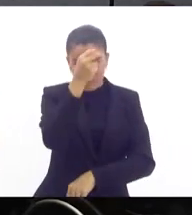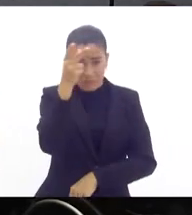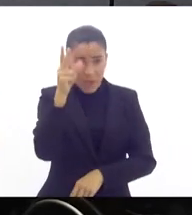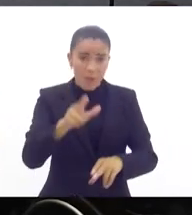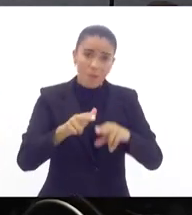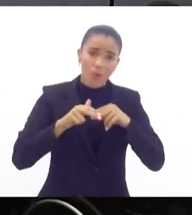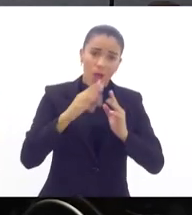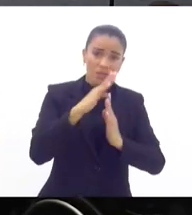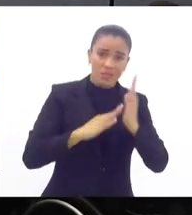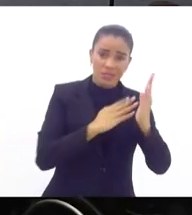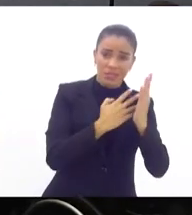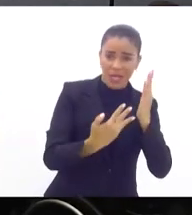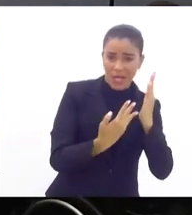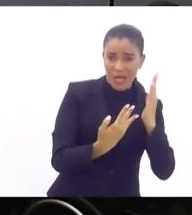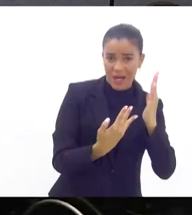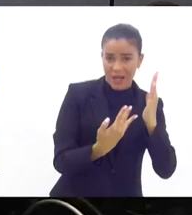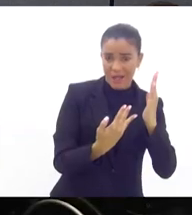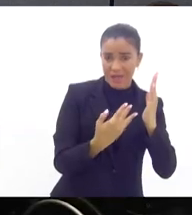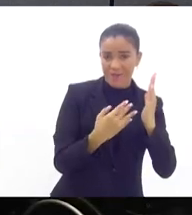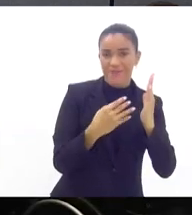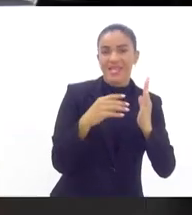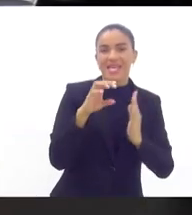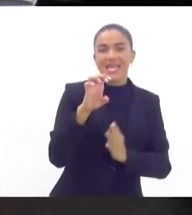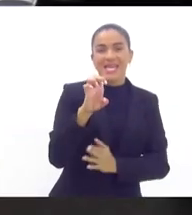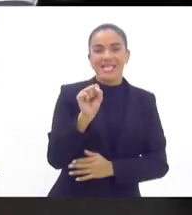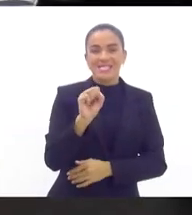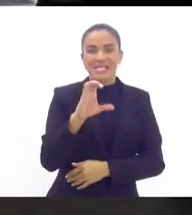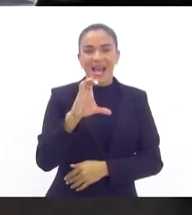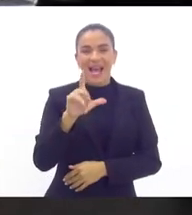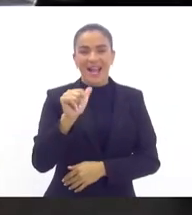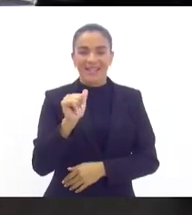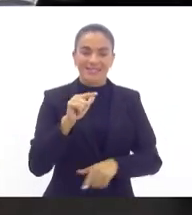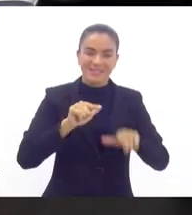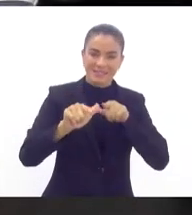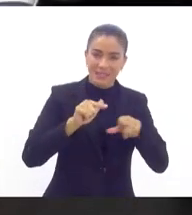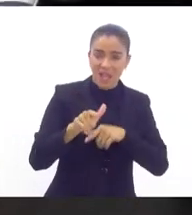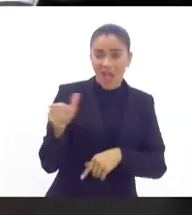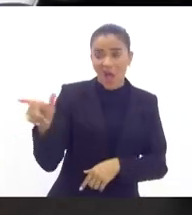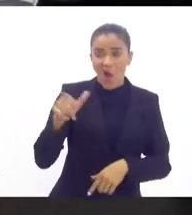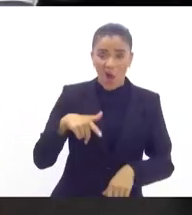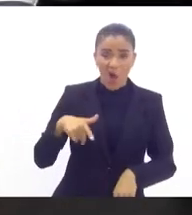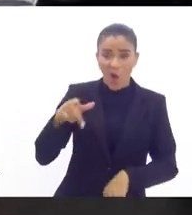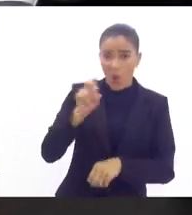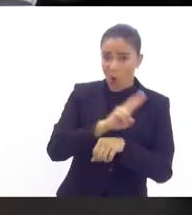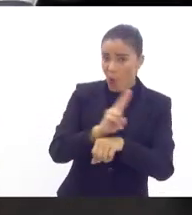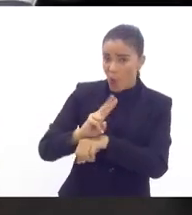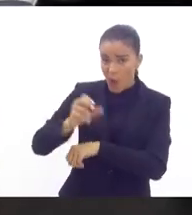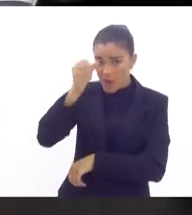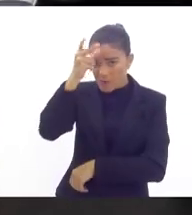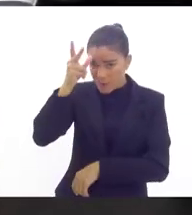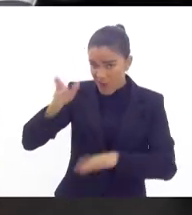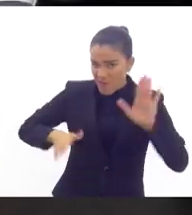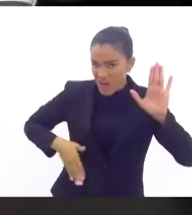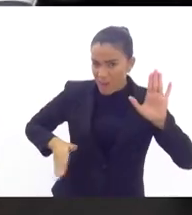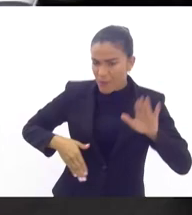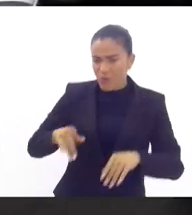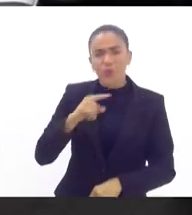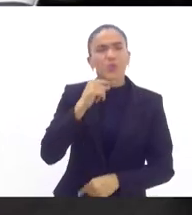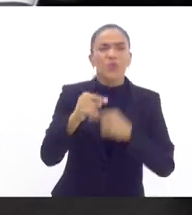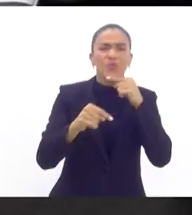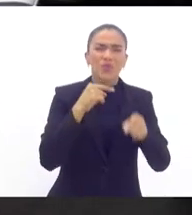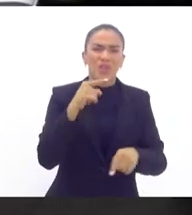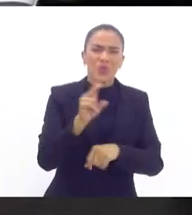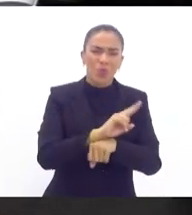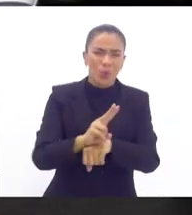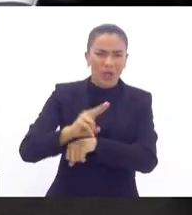por conta da escala querendo crer que o guarda municipal é vagabundo que não quer trabalhar e que uma mentira eu duvido que